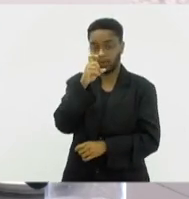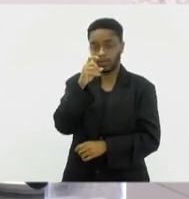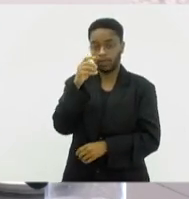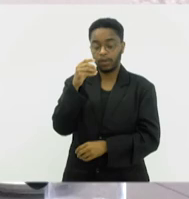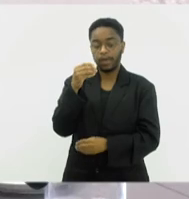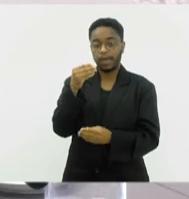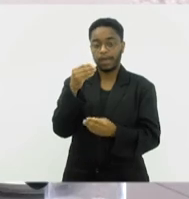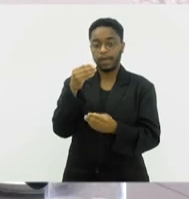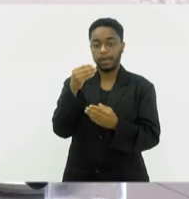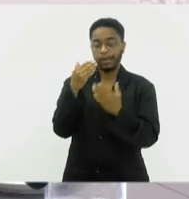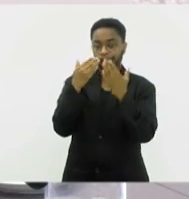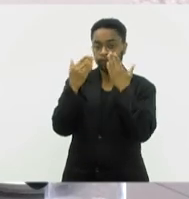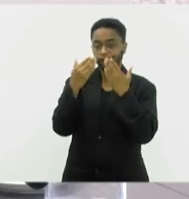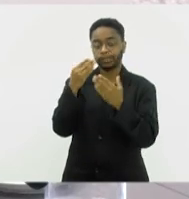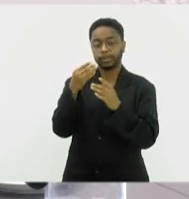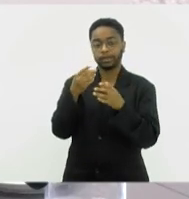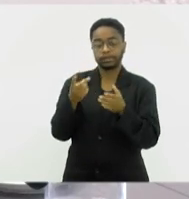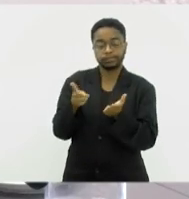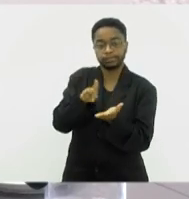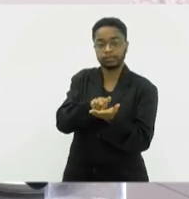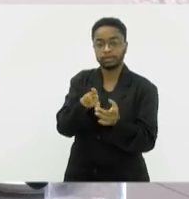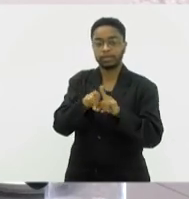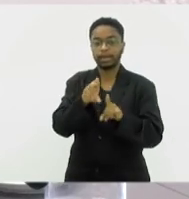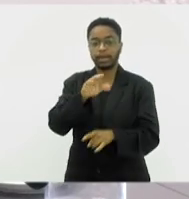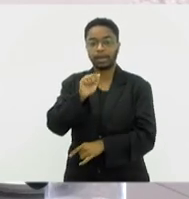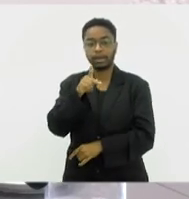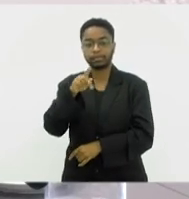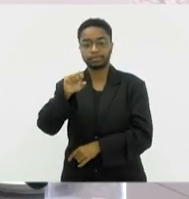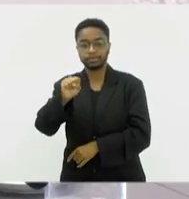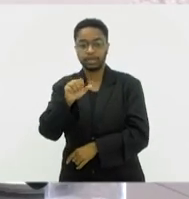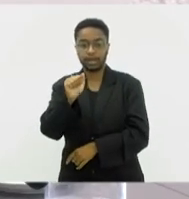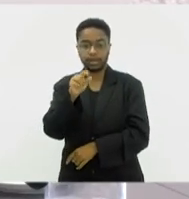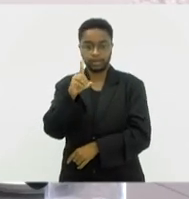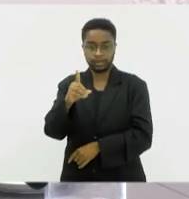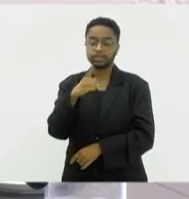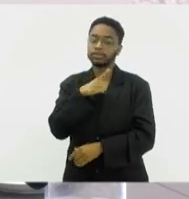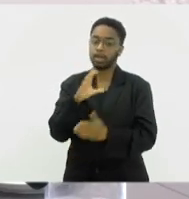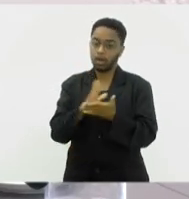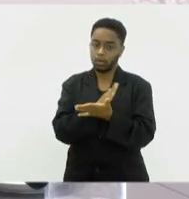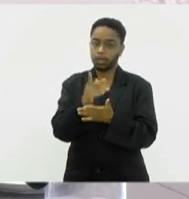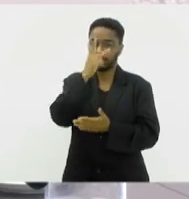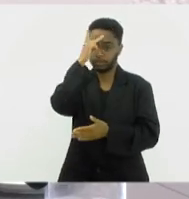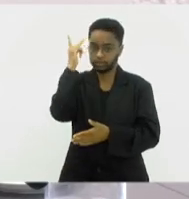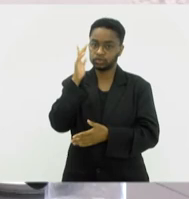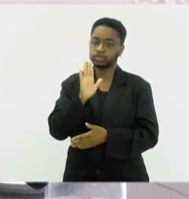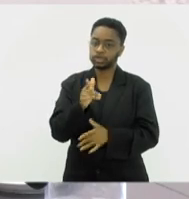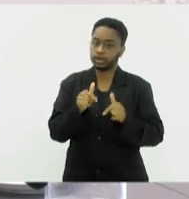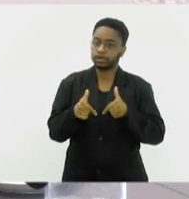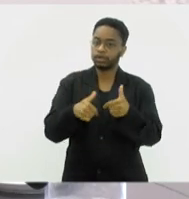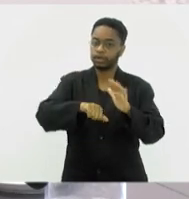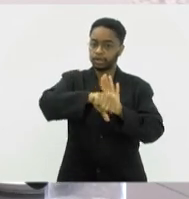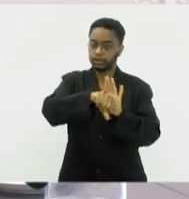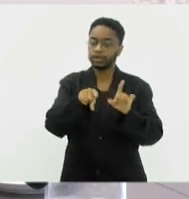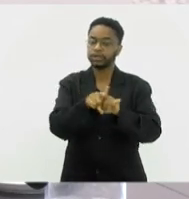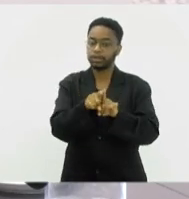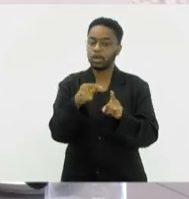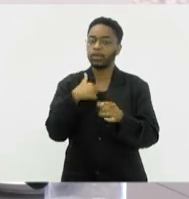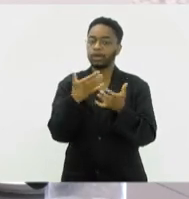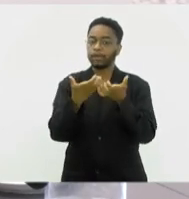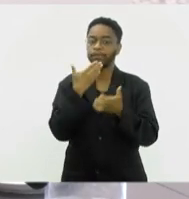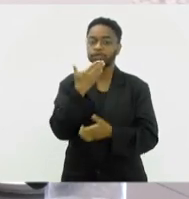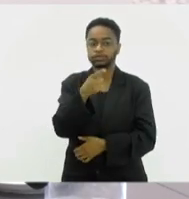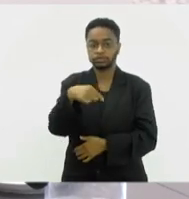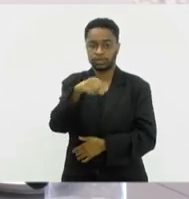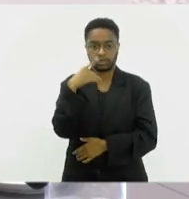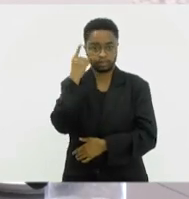há uma interseção de pessoas que cometeram crimes. Inclusive, eu quero chamar a atenção dos deputados para uma